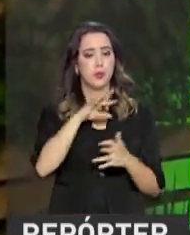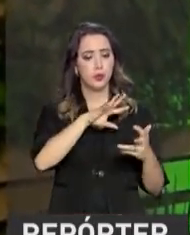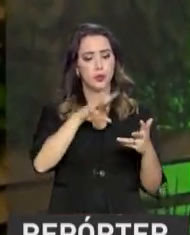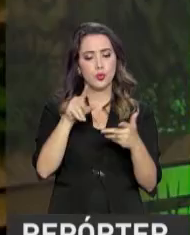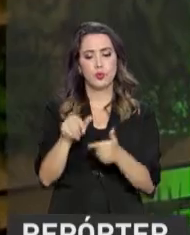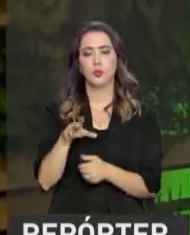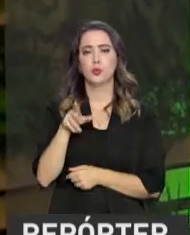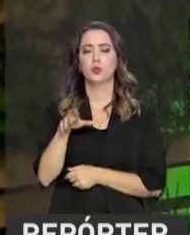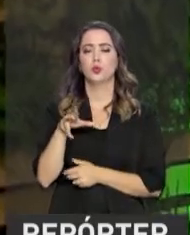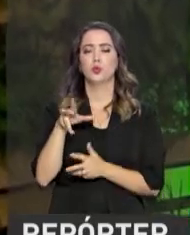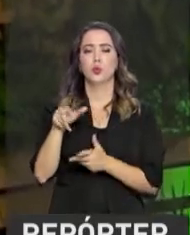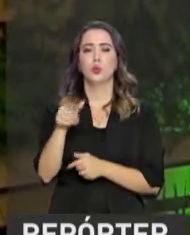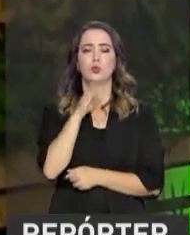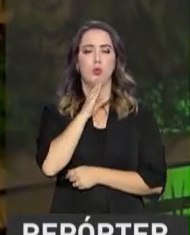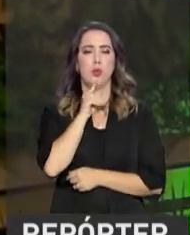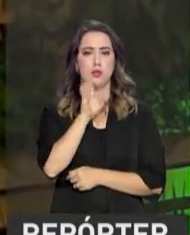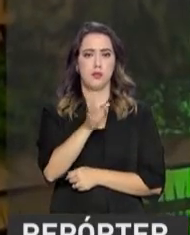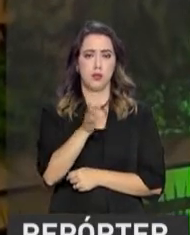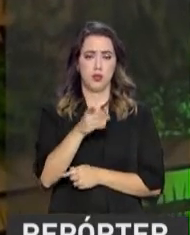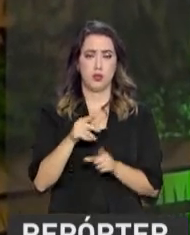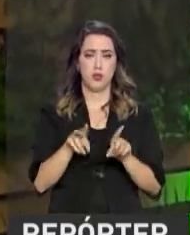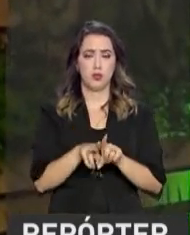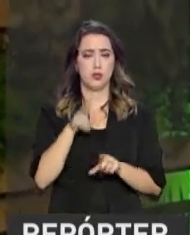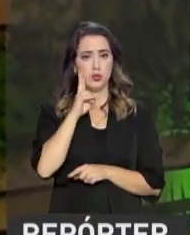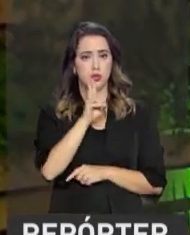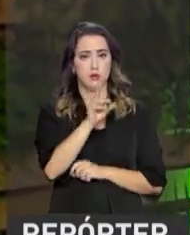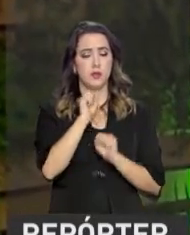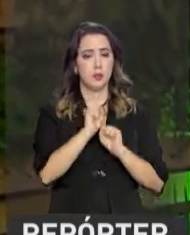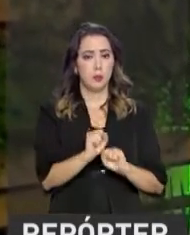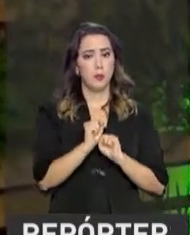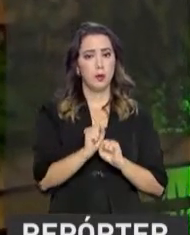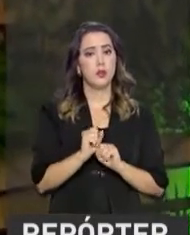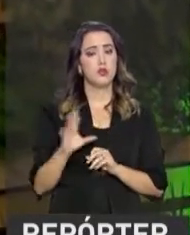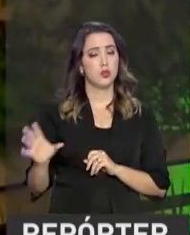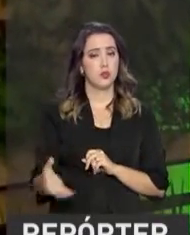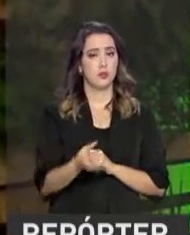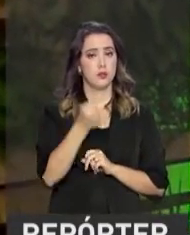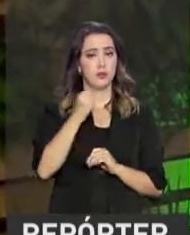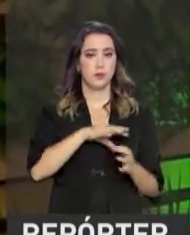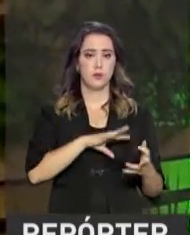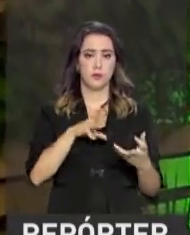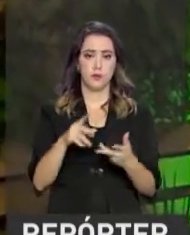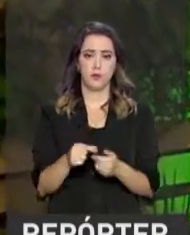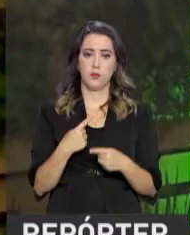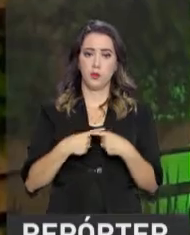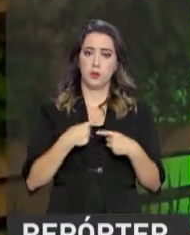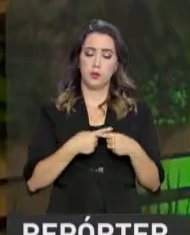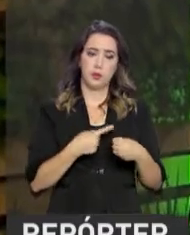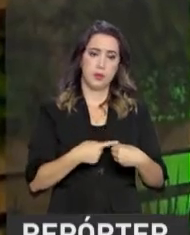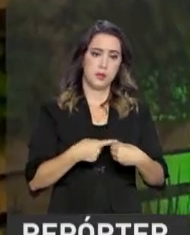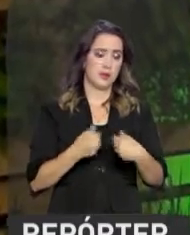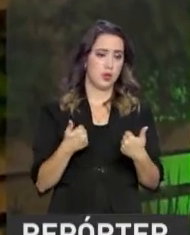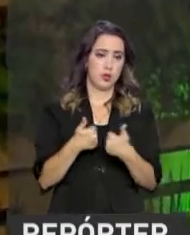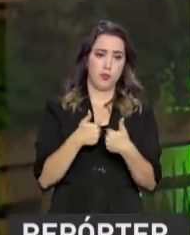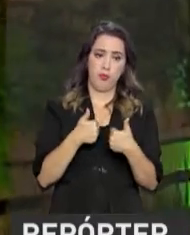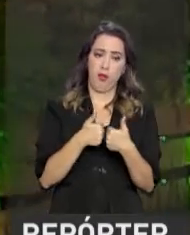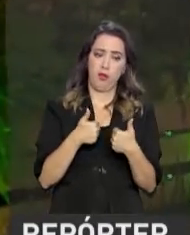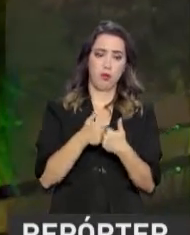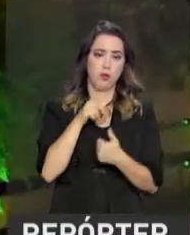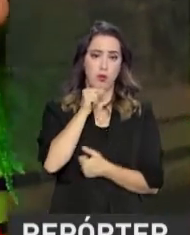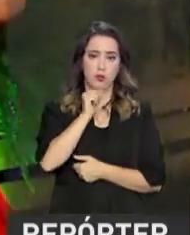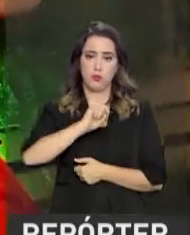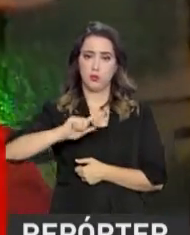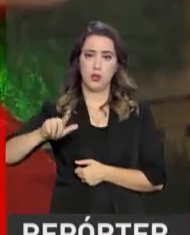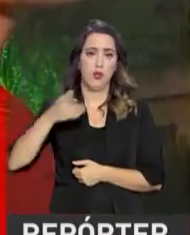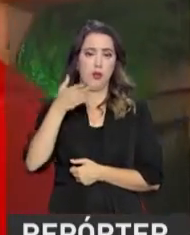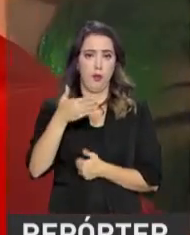foi premiado. E o que se vê é que a dessalinização é uma saída para o planeta. Daqui para frente, as cidades estiverem na beira do mar, vão usar